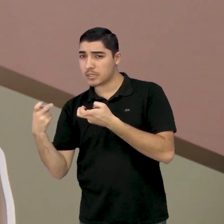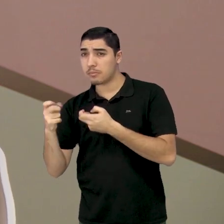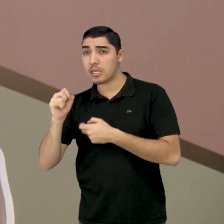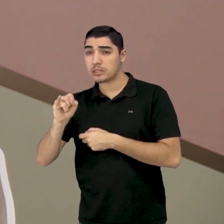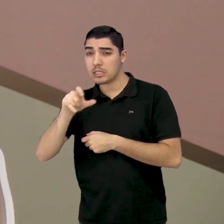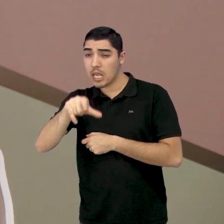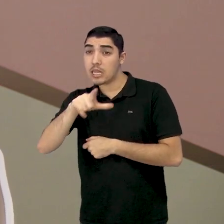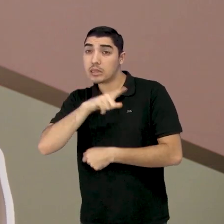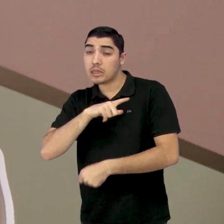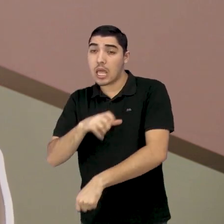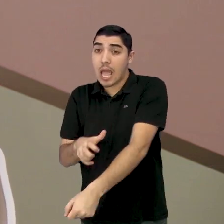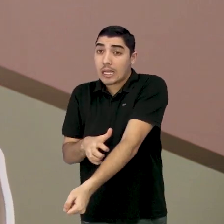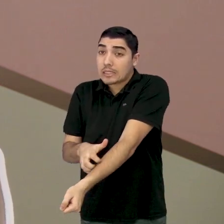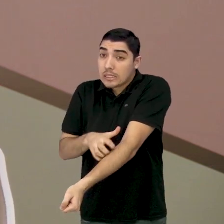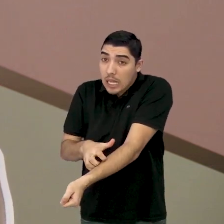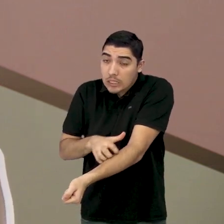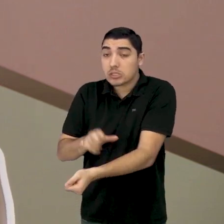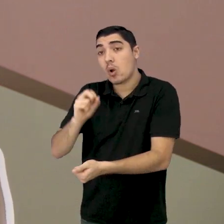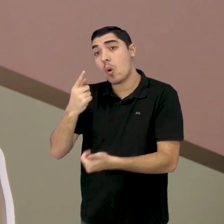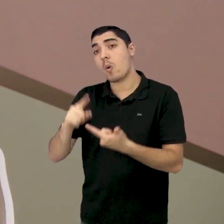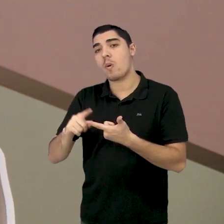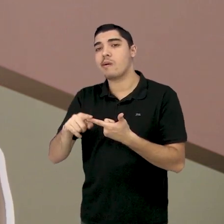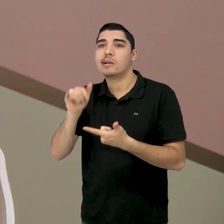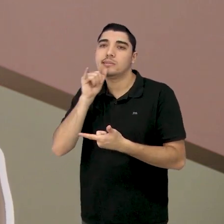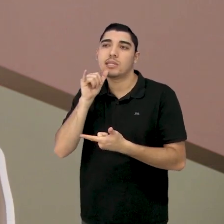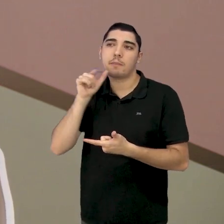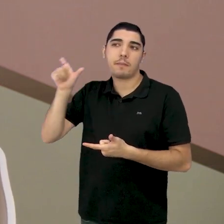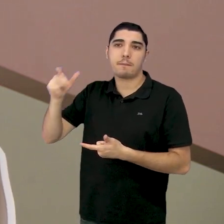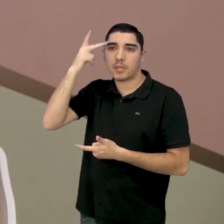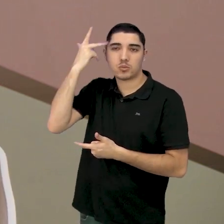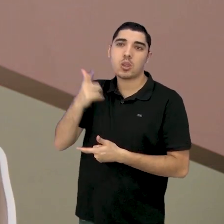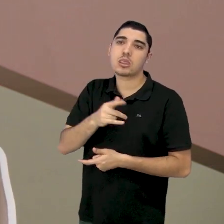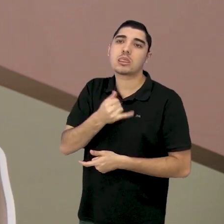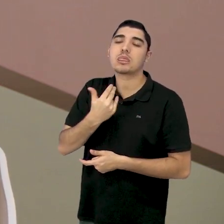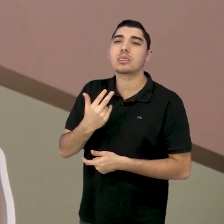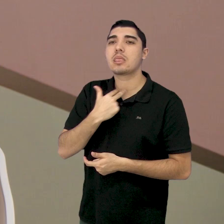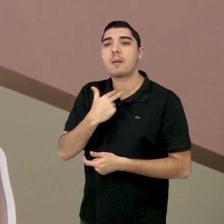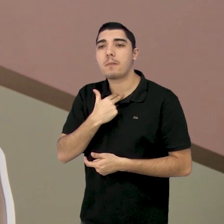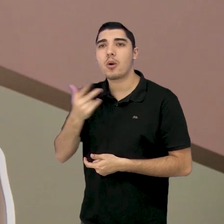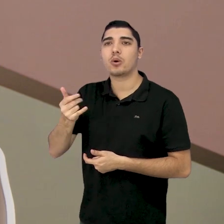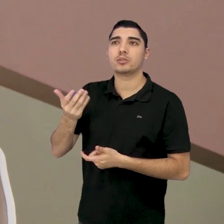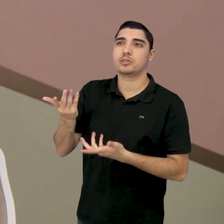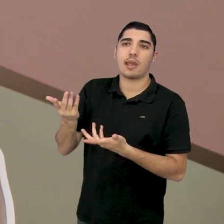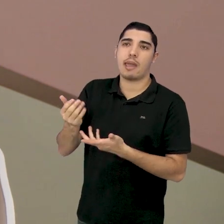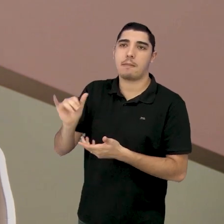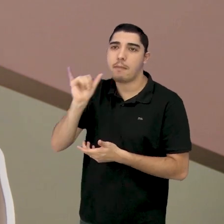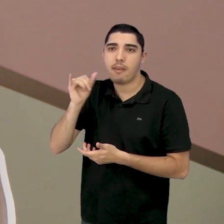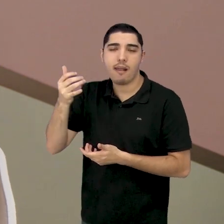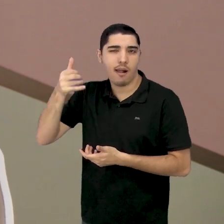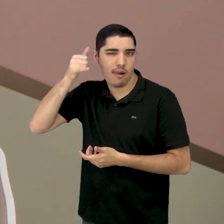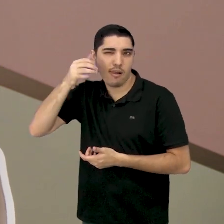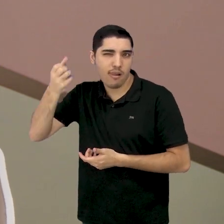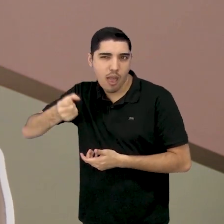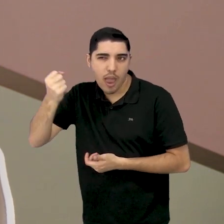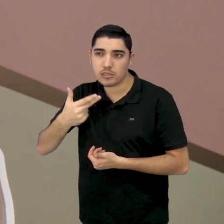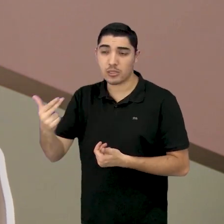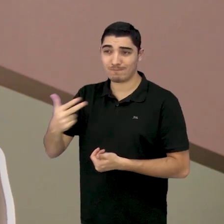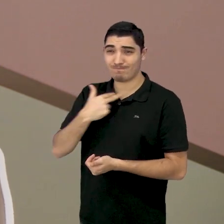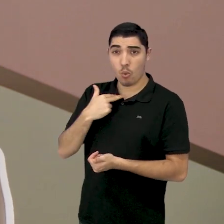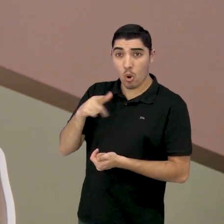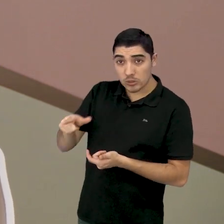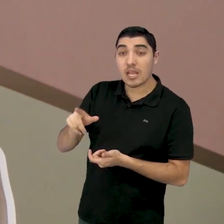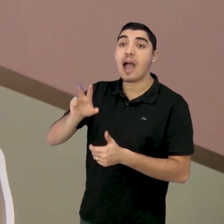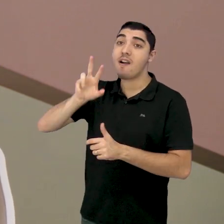se o paciente tem alguma alergia ou intolerância, por exemplo, a intolerância à lactose. ou alergia ao ovo, né? Porque isso vai determinar